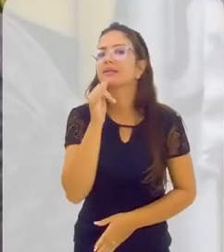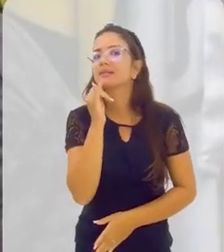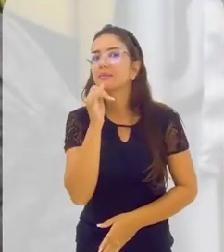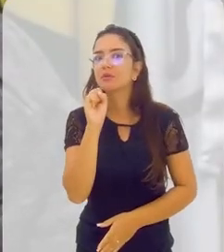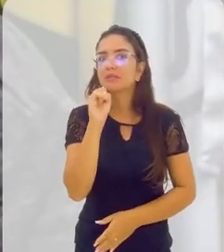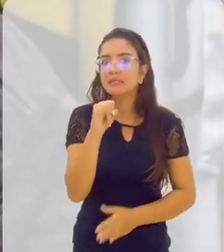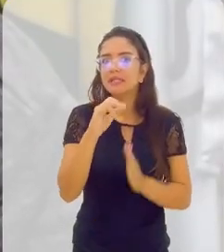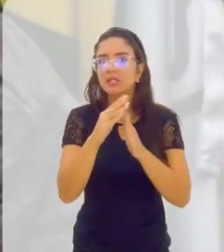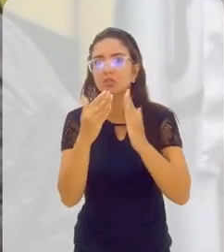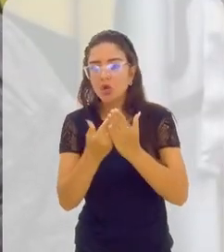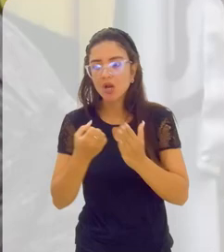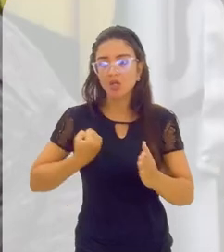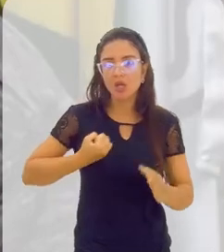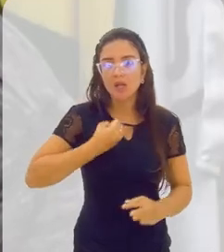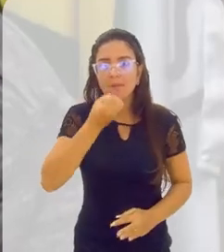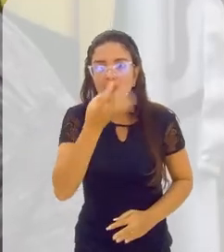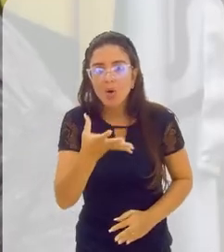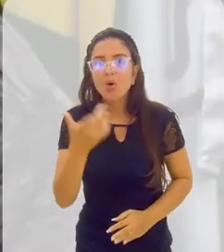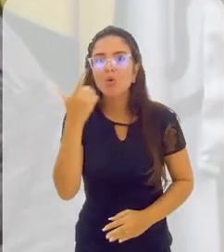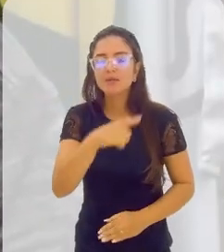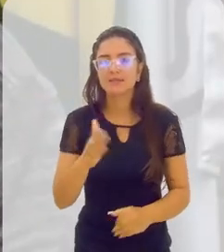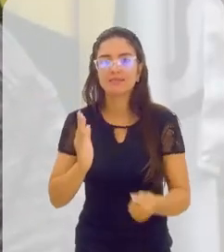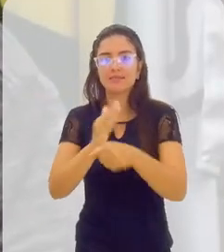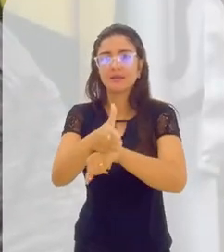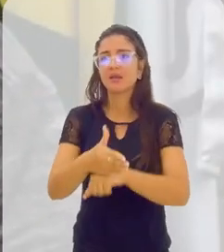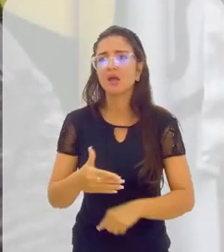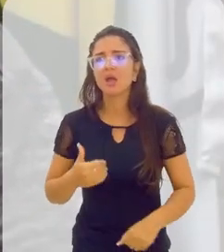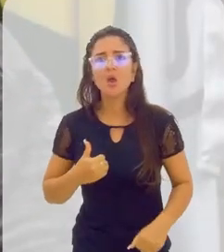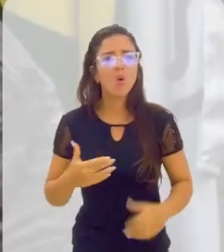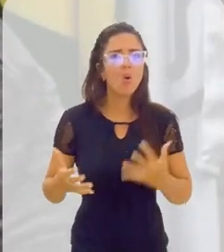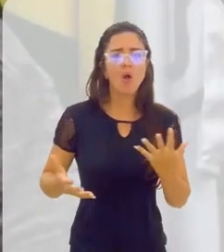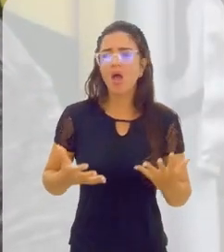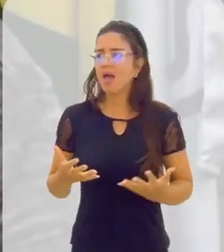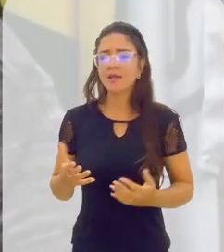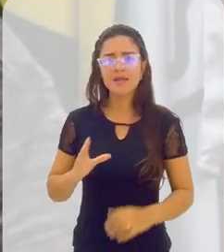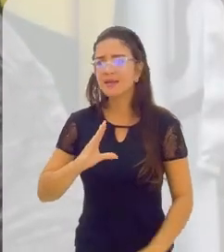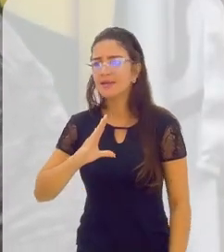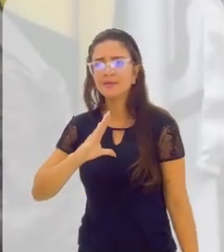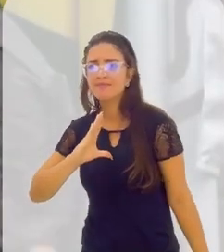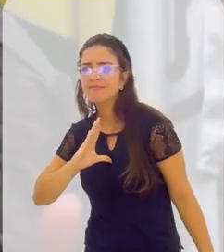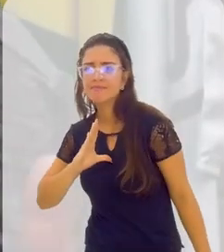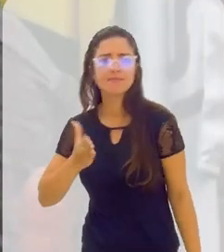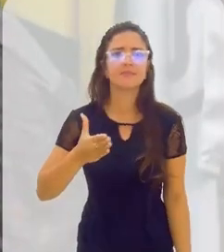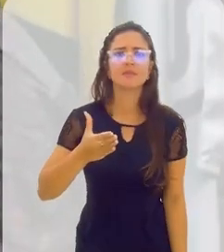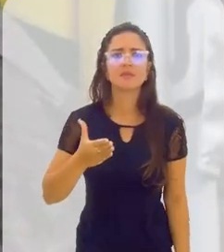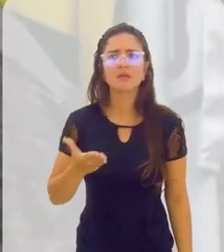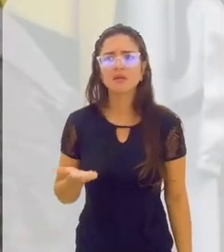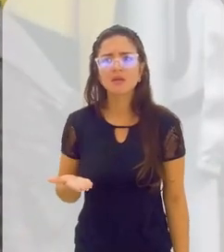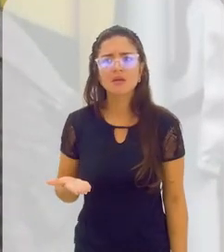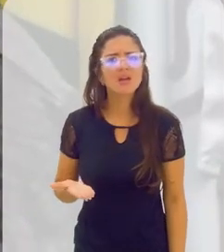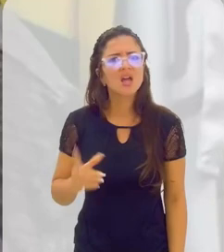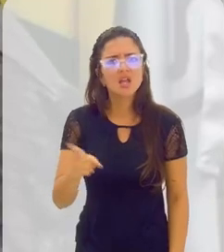a nota que você tinha na escola Você entrava eu fiz um escândalo eu criei toda coragem do mundo